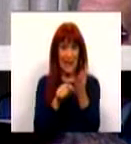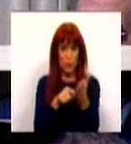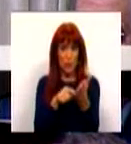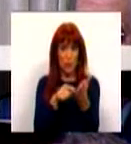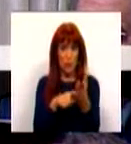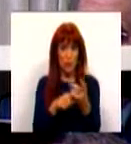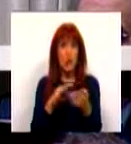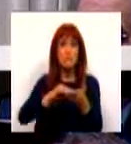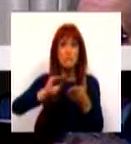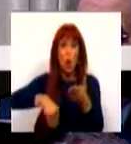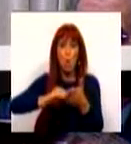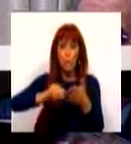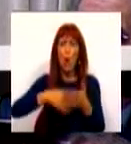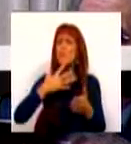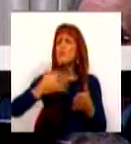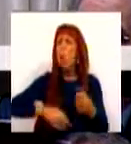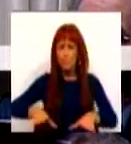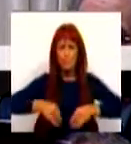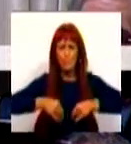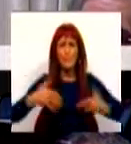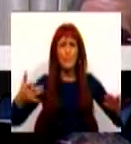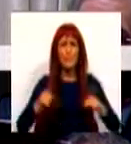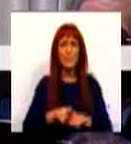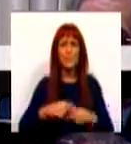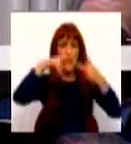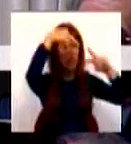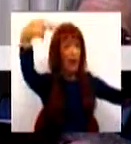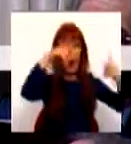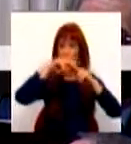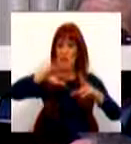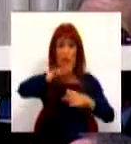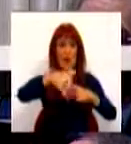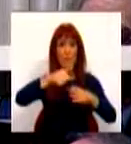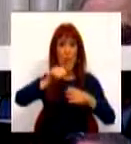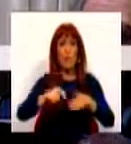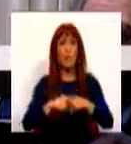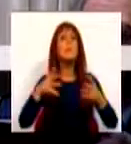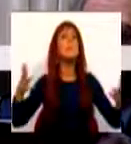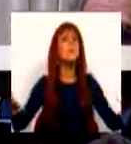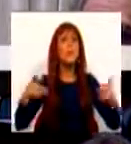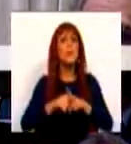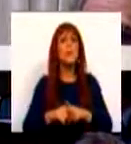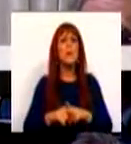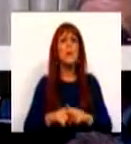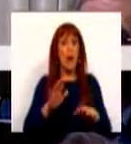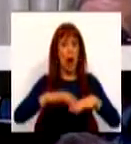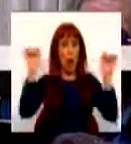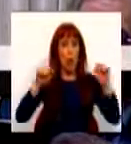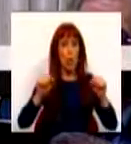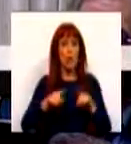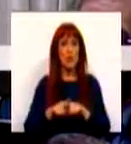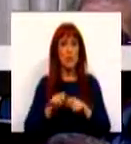foram subscritos integralmente pelas autarquias envolvidas, ou seja, há um acordo